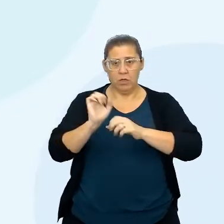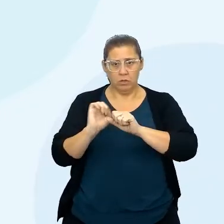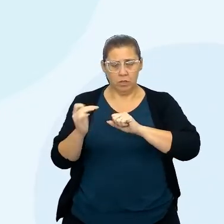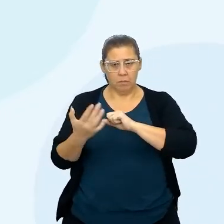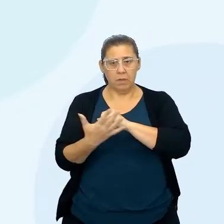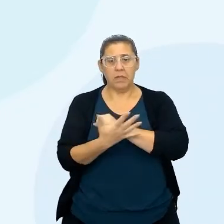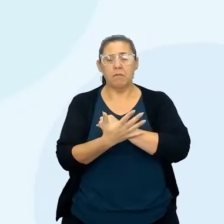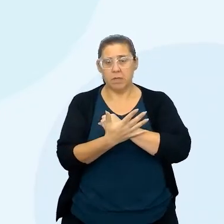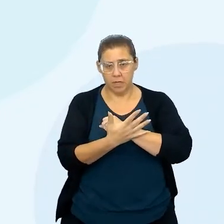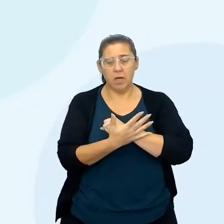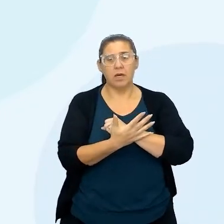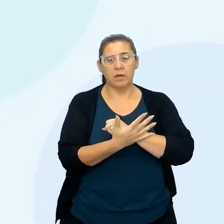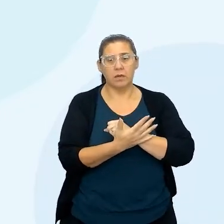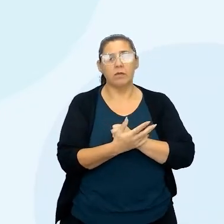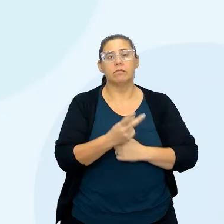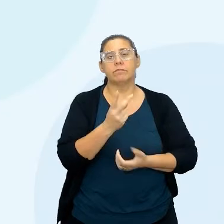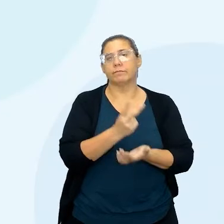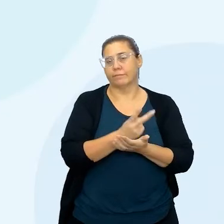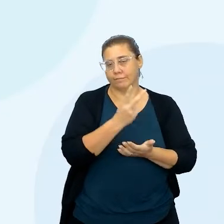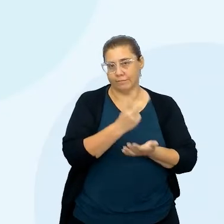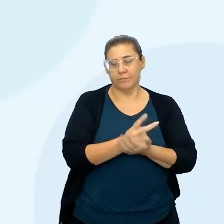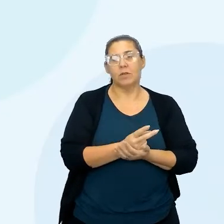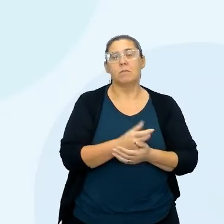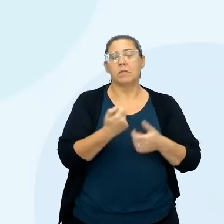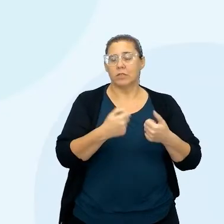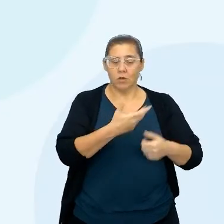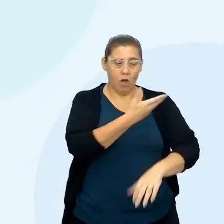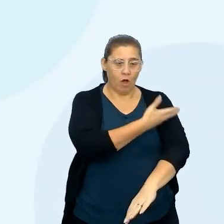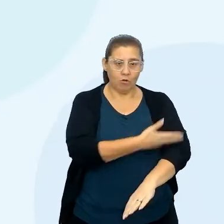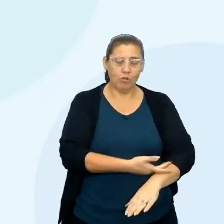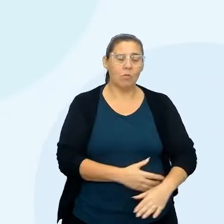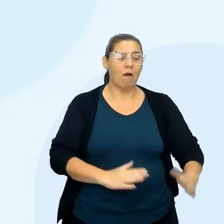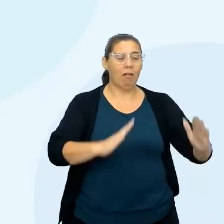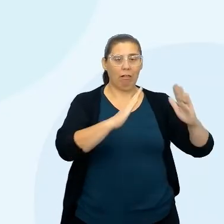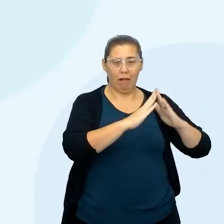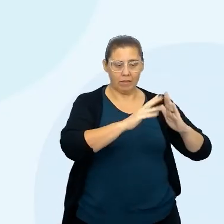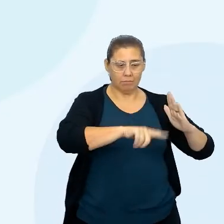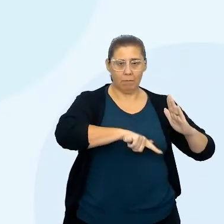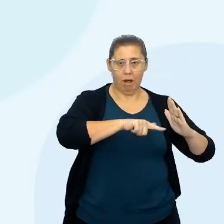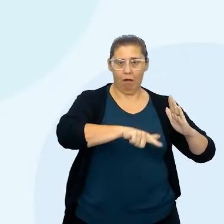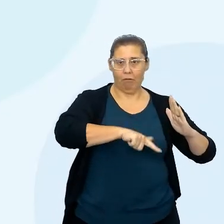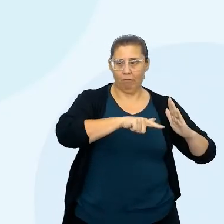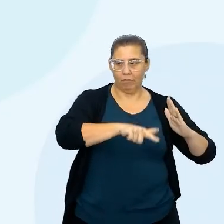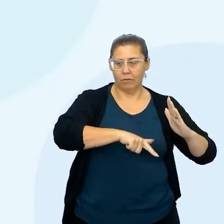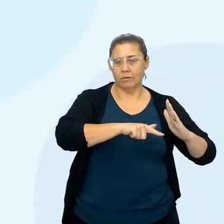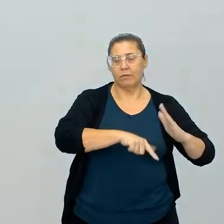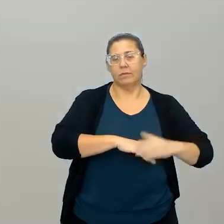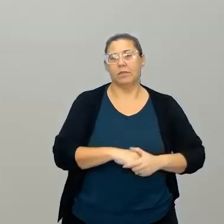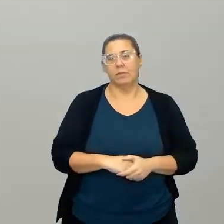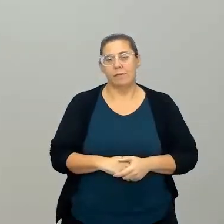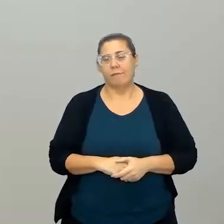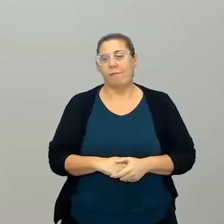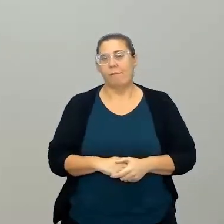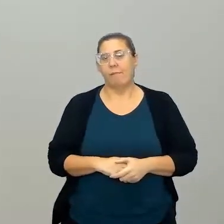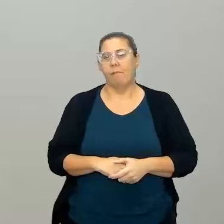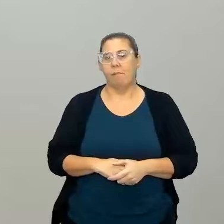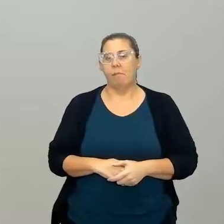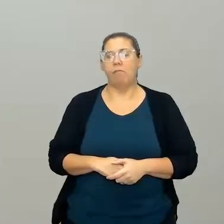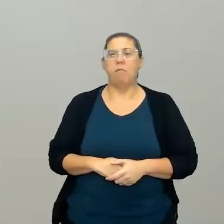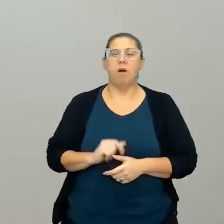que, de novo, eu não fujo da raia, é social. Isso aconteceu na pandemia, mas isso foi muito mais